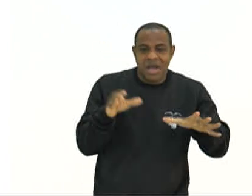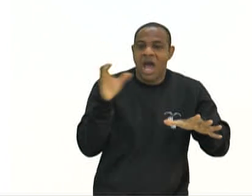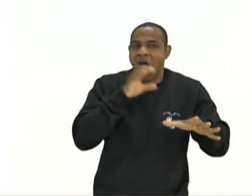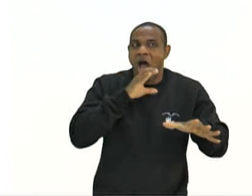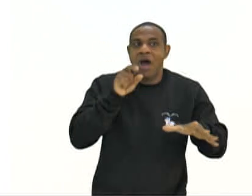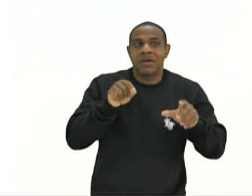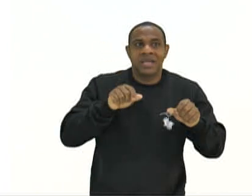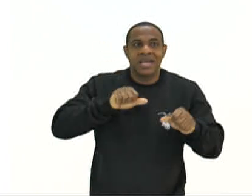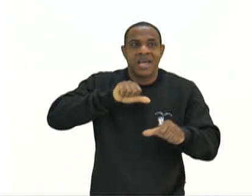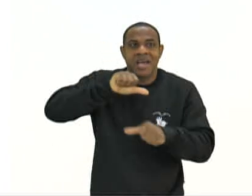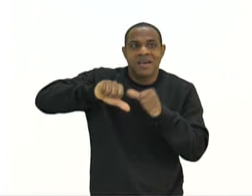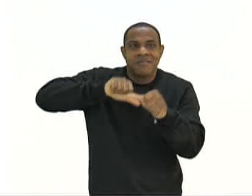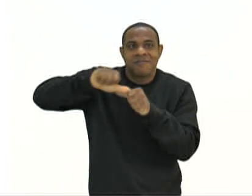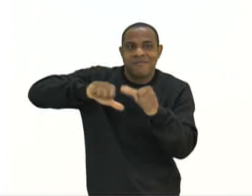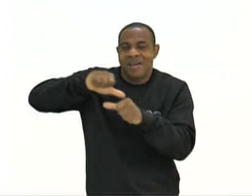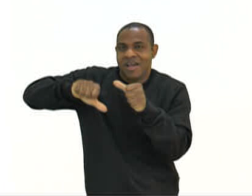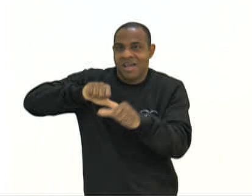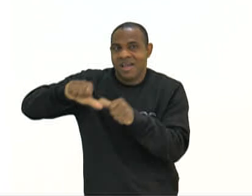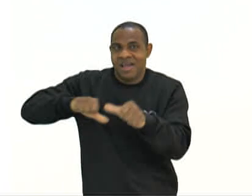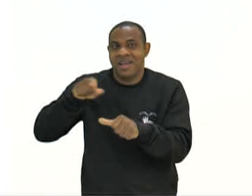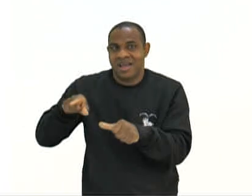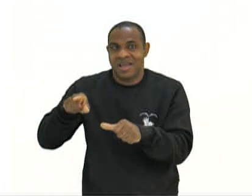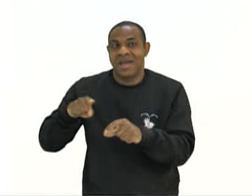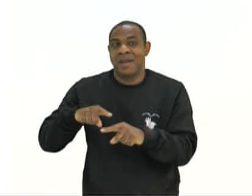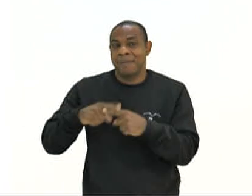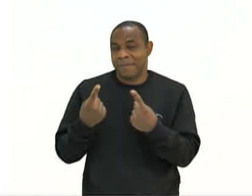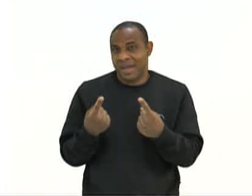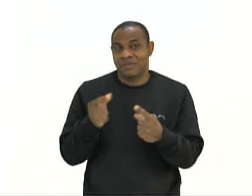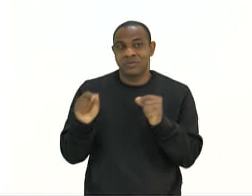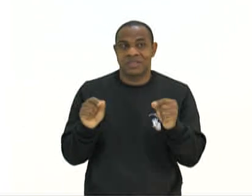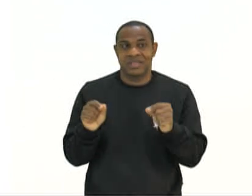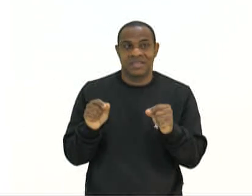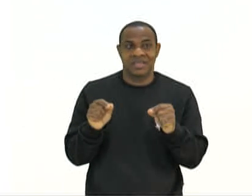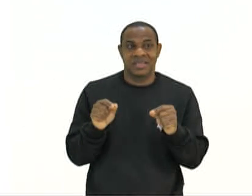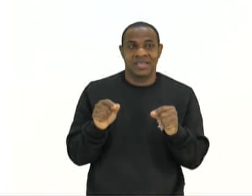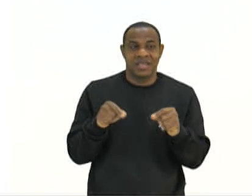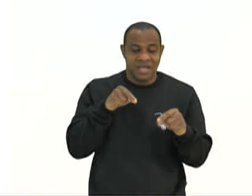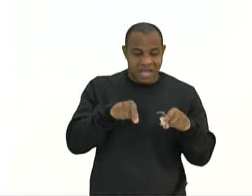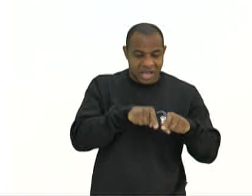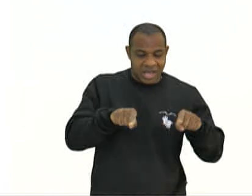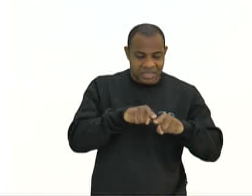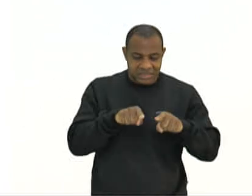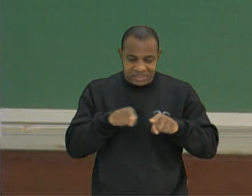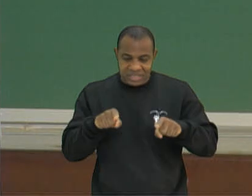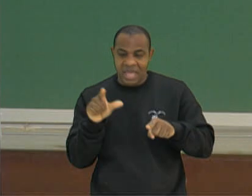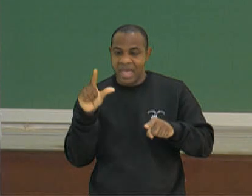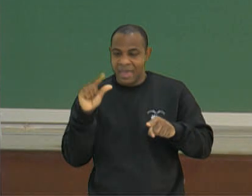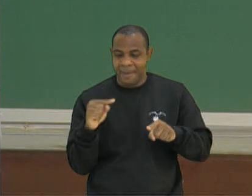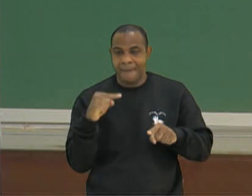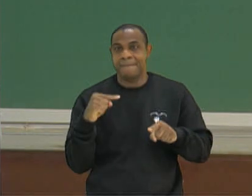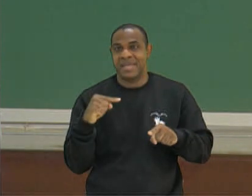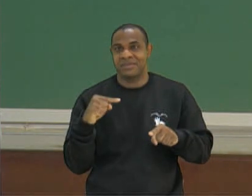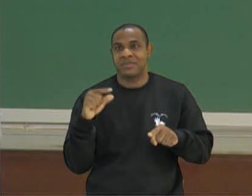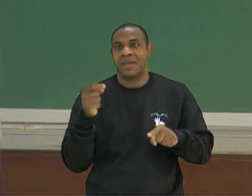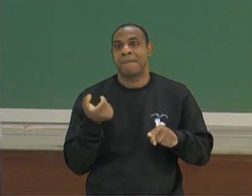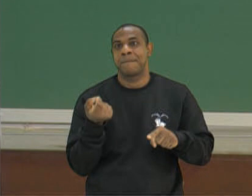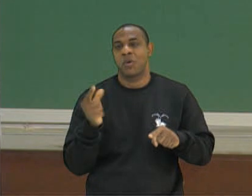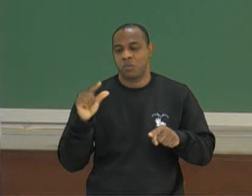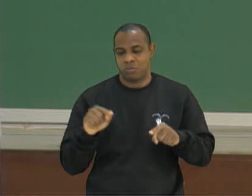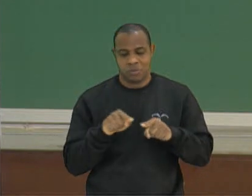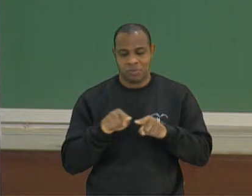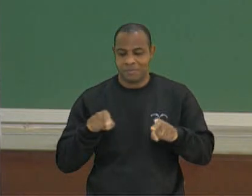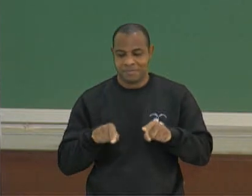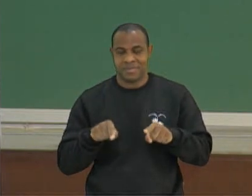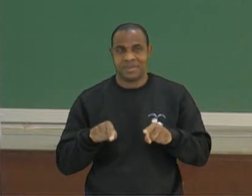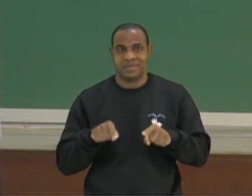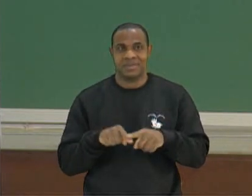se manteve, já que o novo meio é menos refringente. Então, nessa sequência que temos ali, a